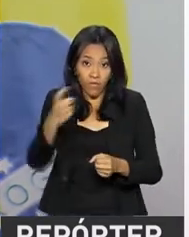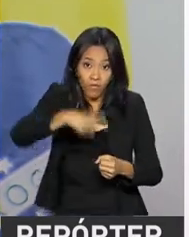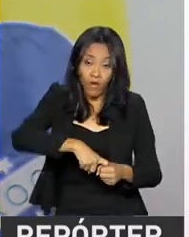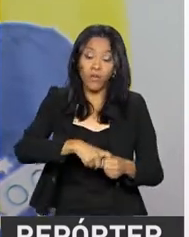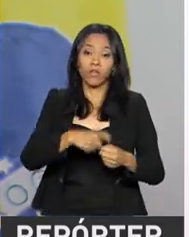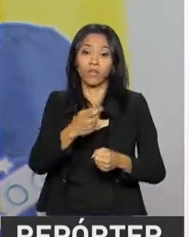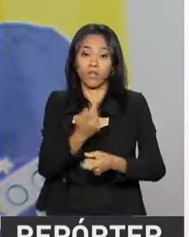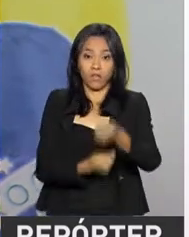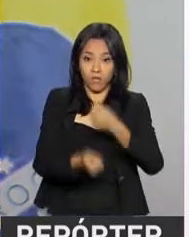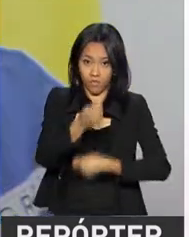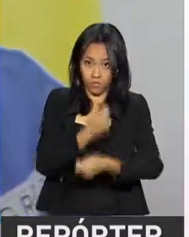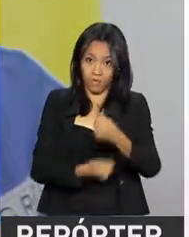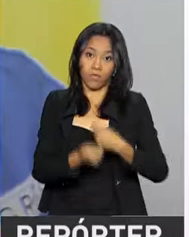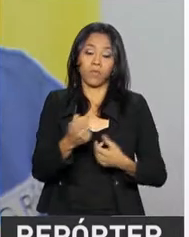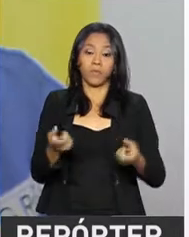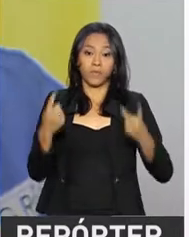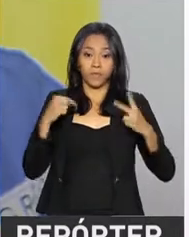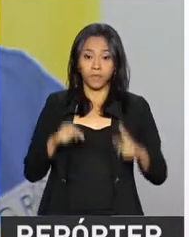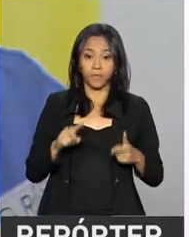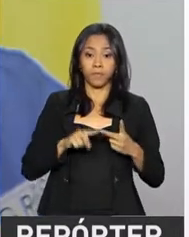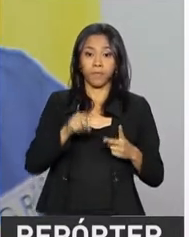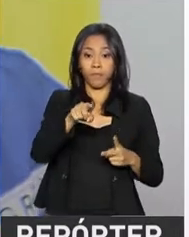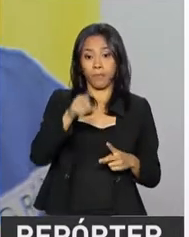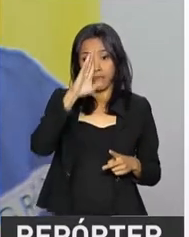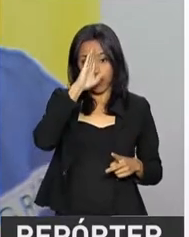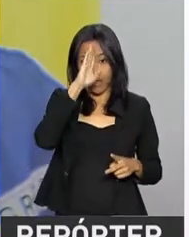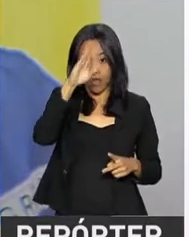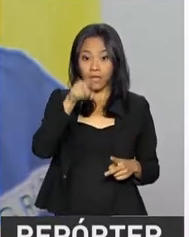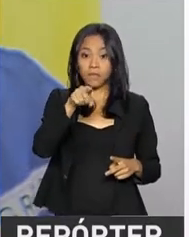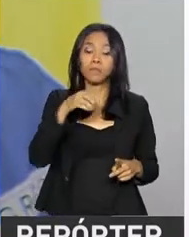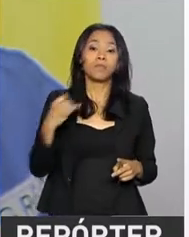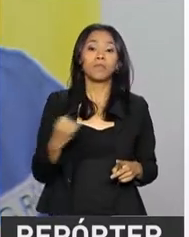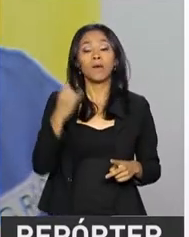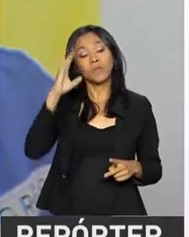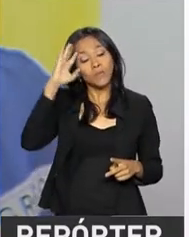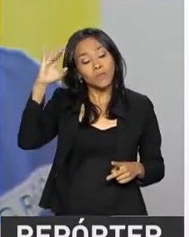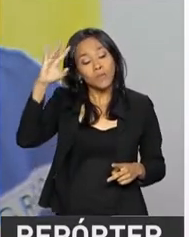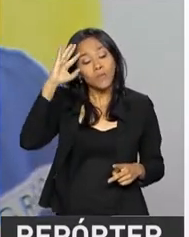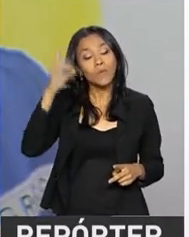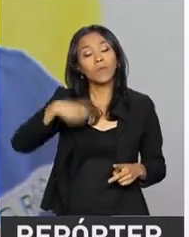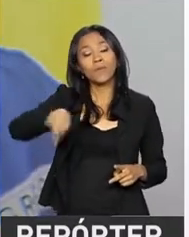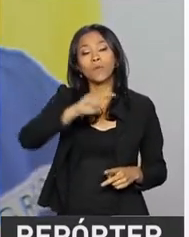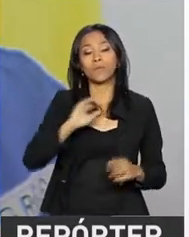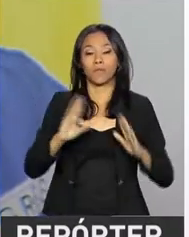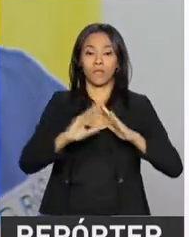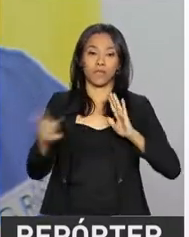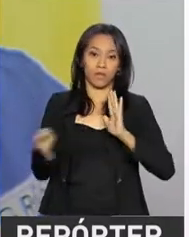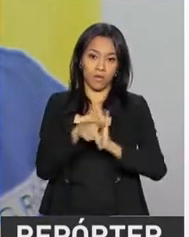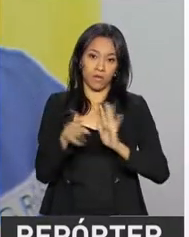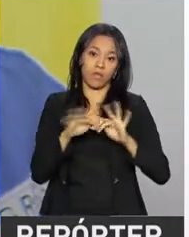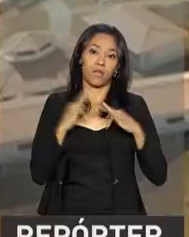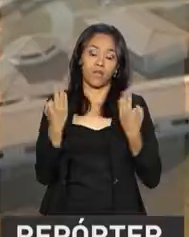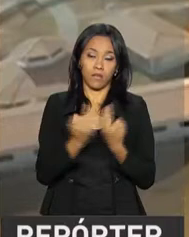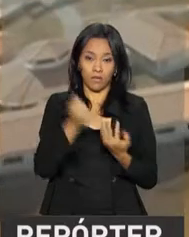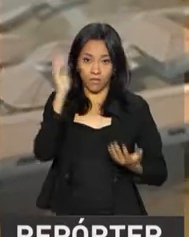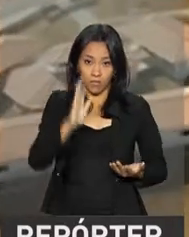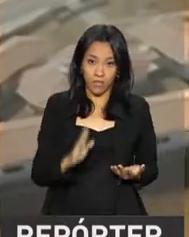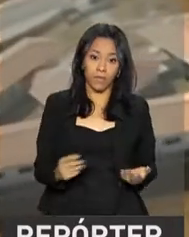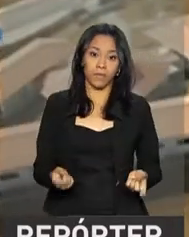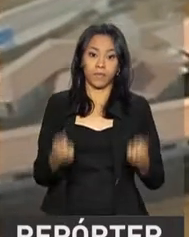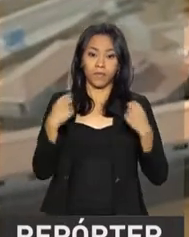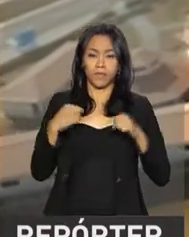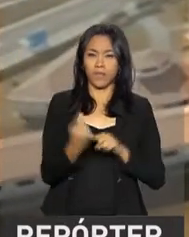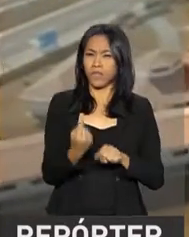ciclo virtuoso fundamentalmente era aí os sonhos das tão esperada casa própria pelas famílias brasileiras desde